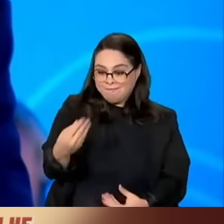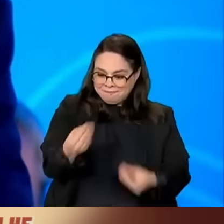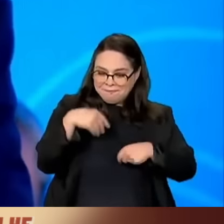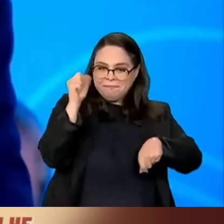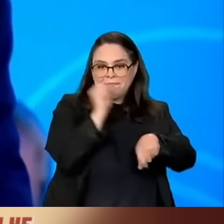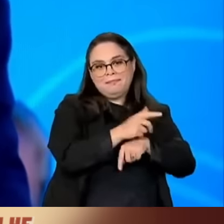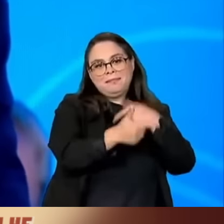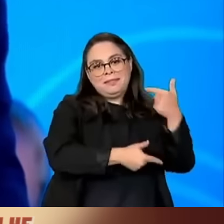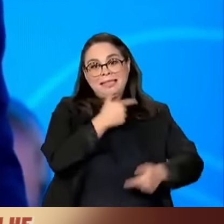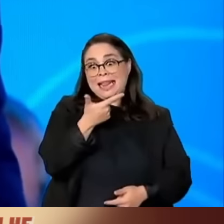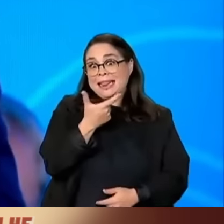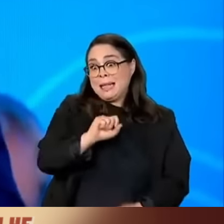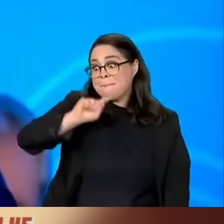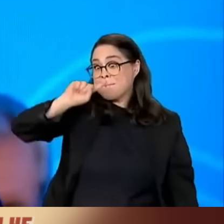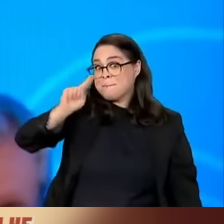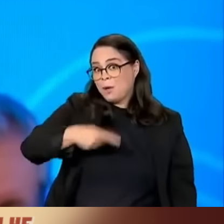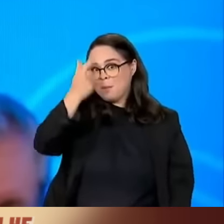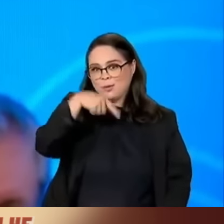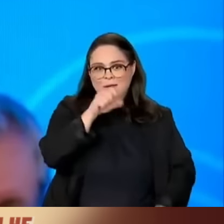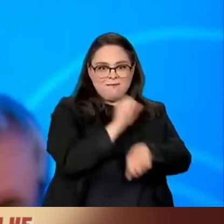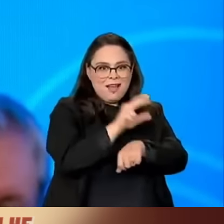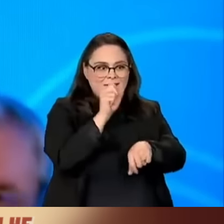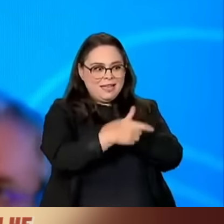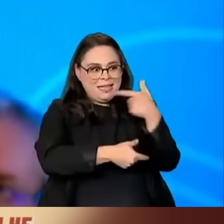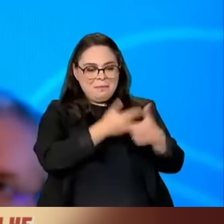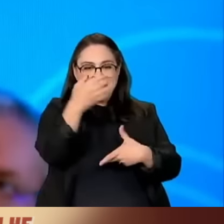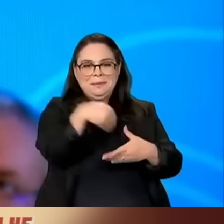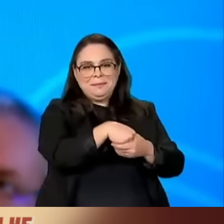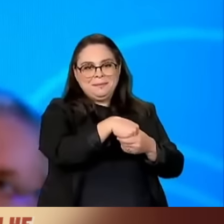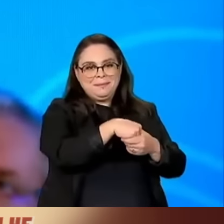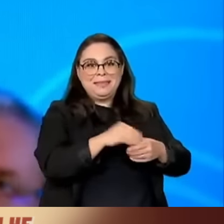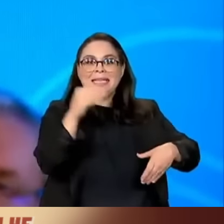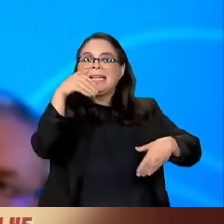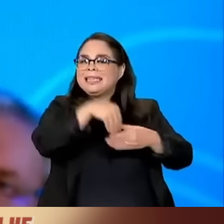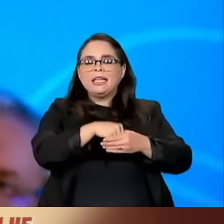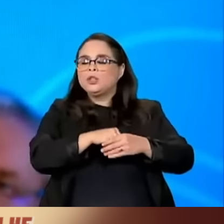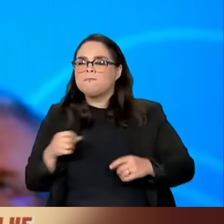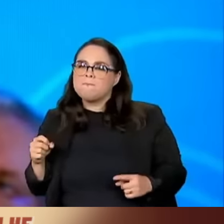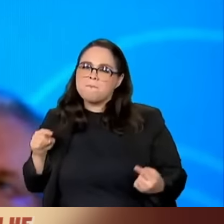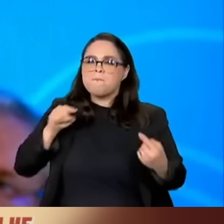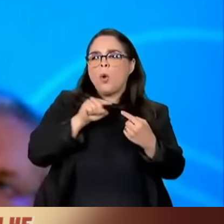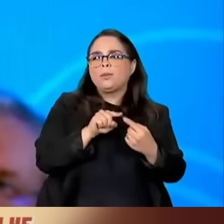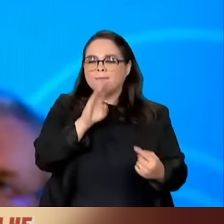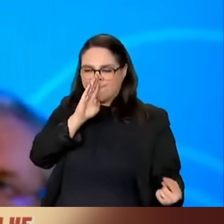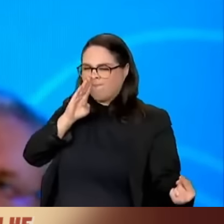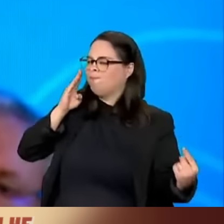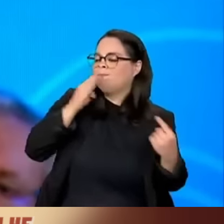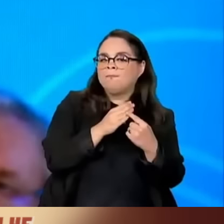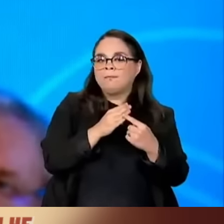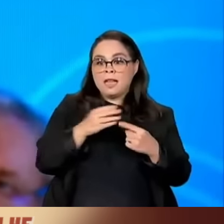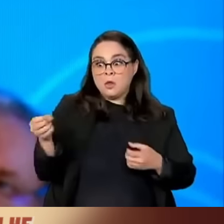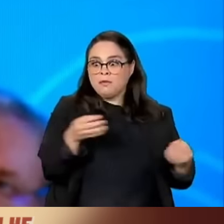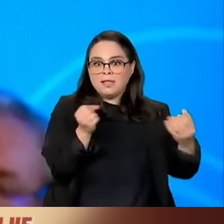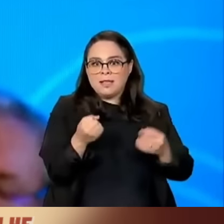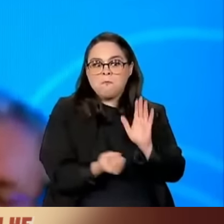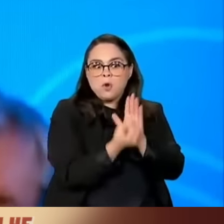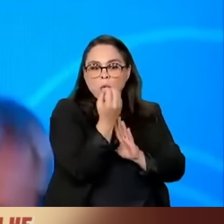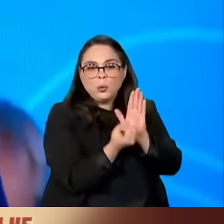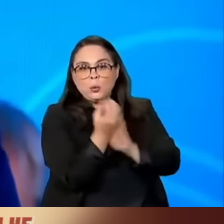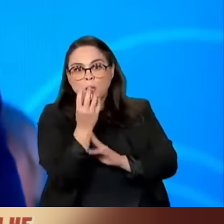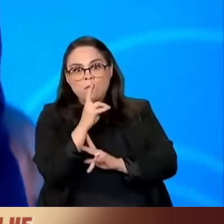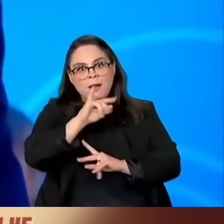são quase 10 mil colaboradores, na vanguarda da inovação, novos produtos, né, que